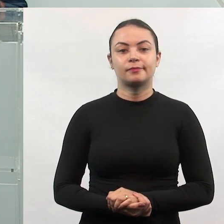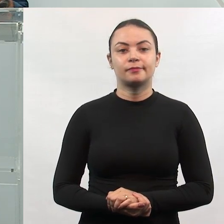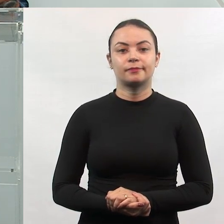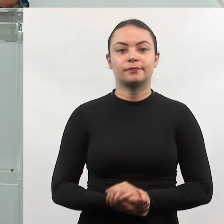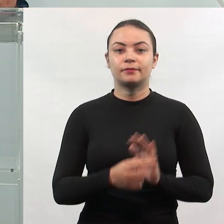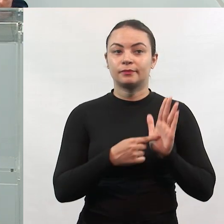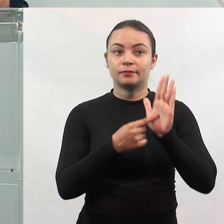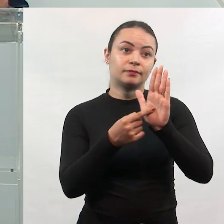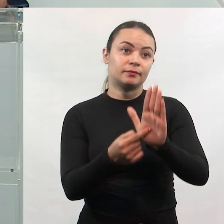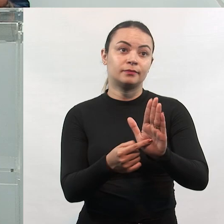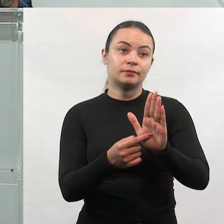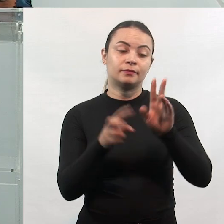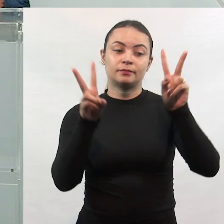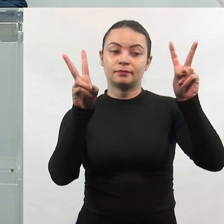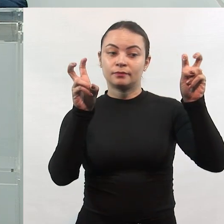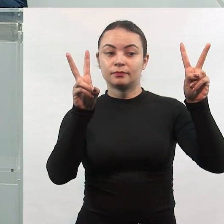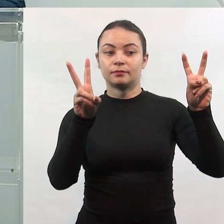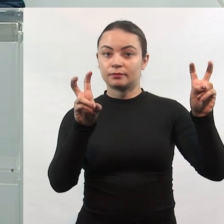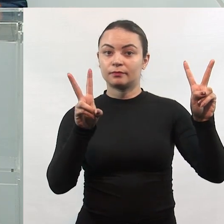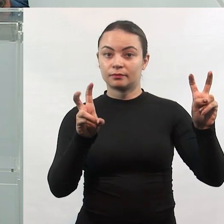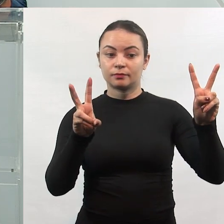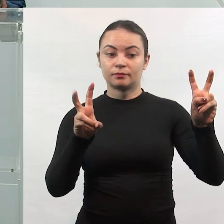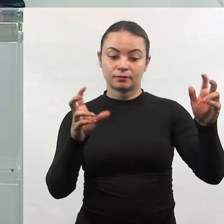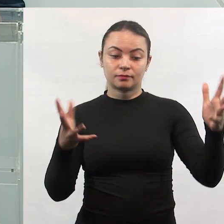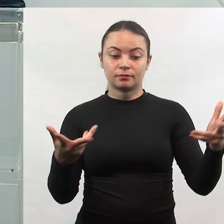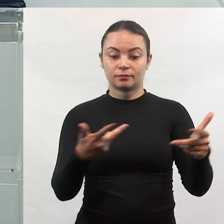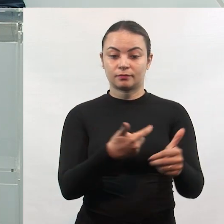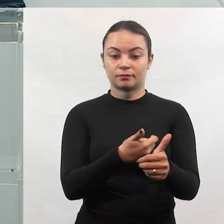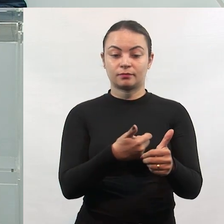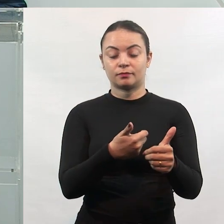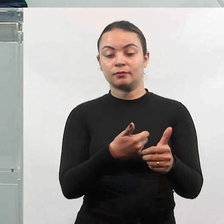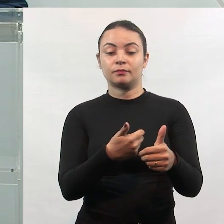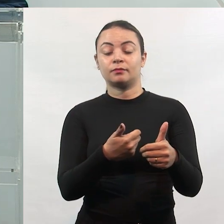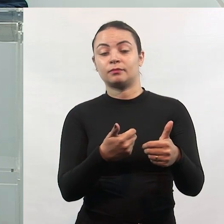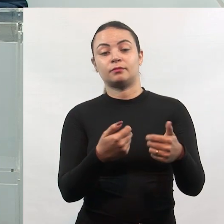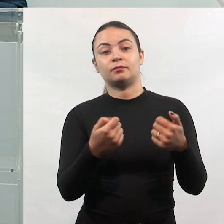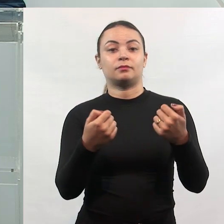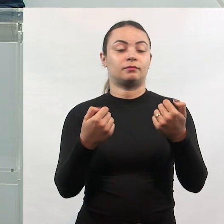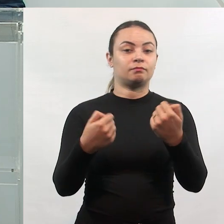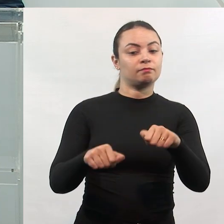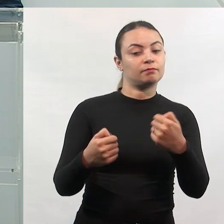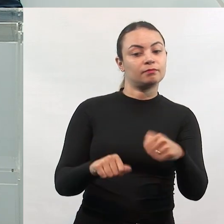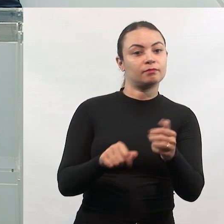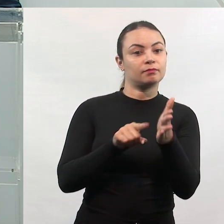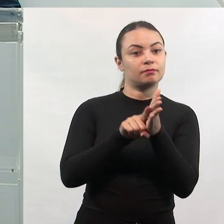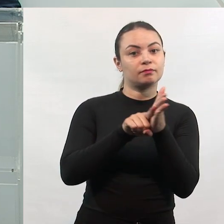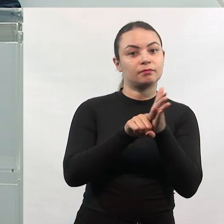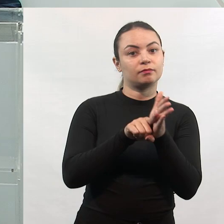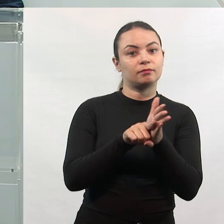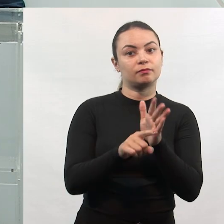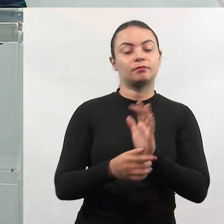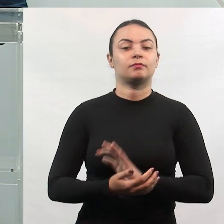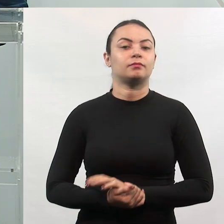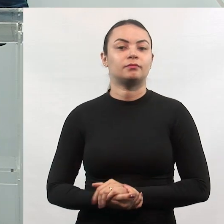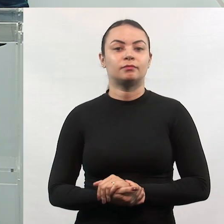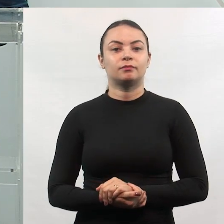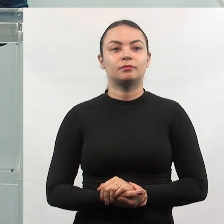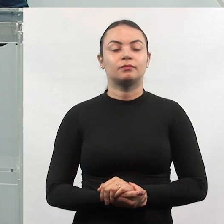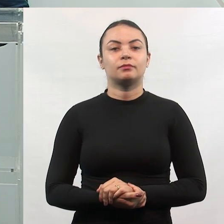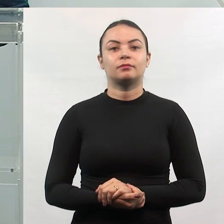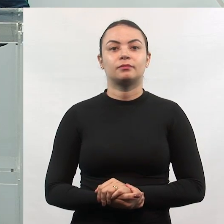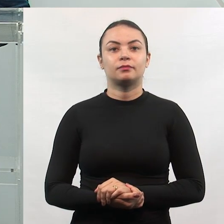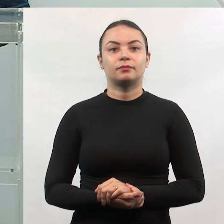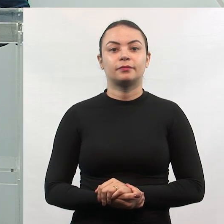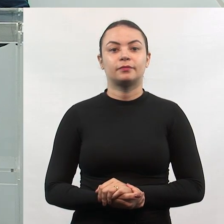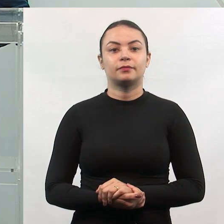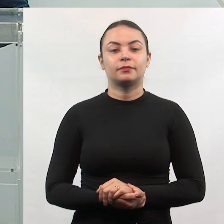essenciais e iniciais que motivaram a gente a fazer aquela pesquisa, que motivaram o pesquisador a se enveredar